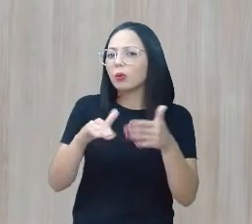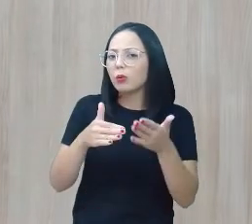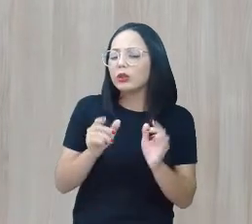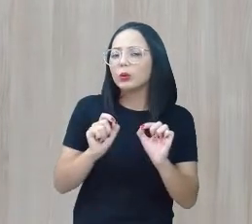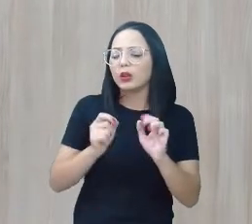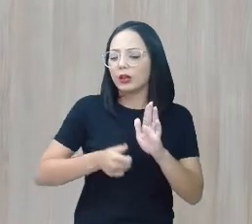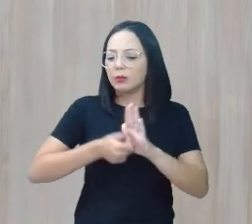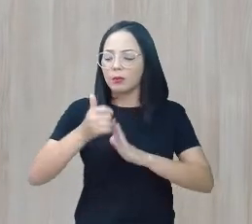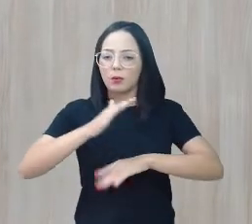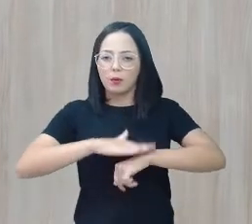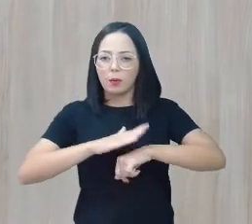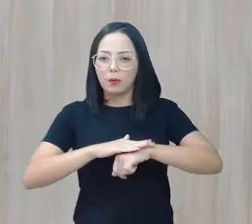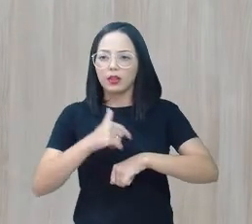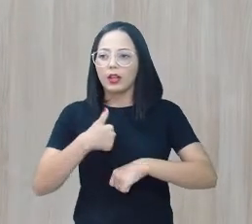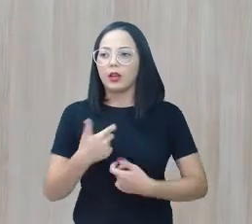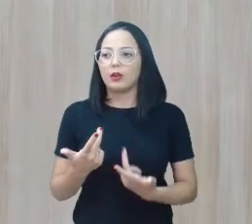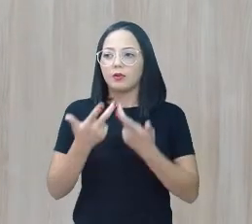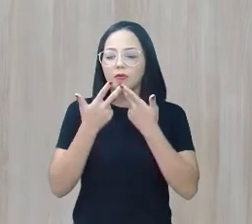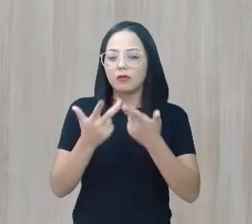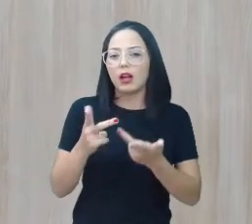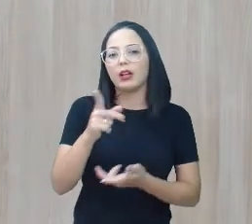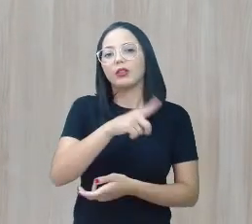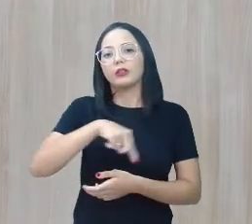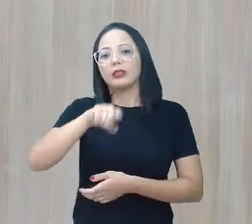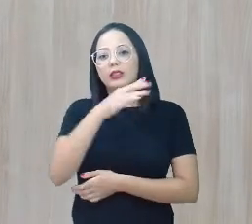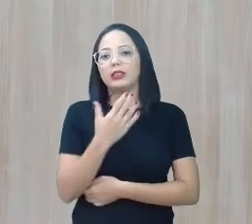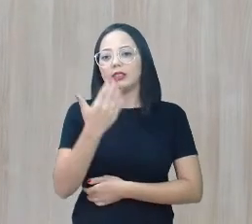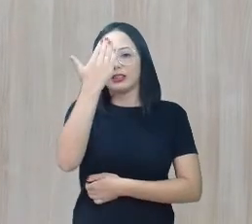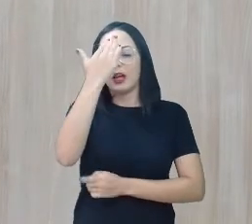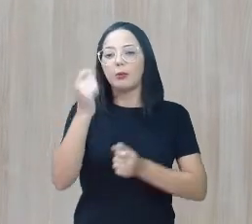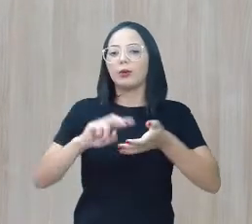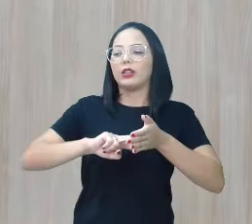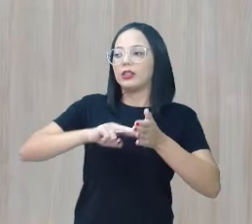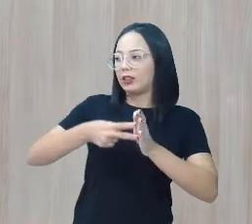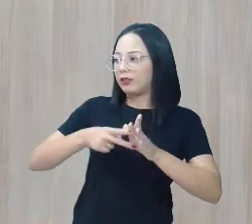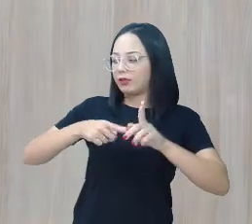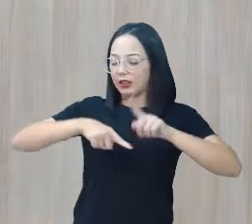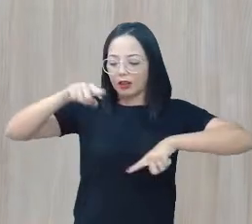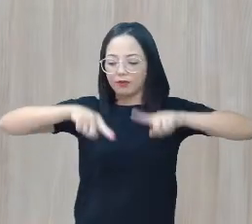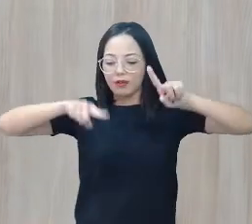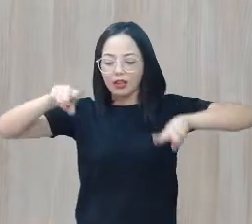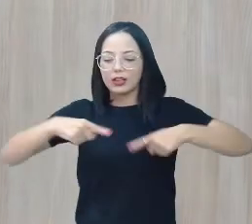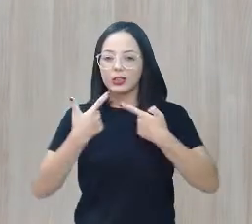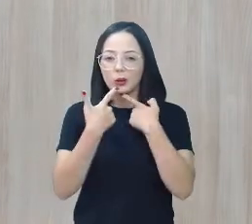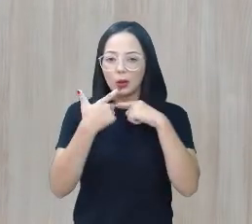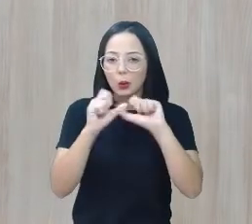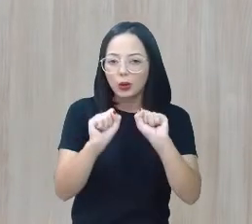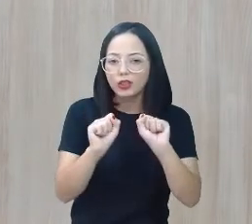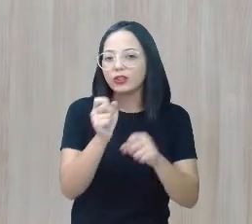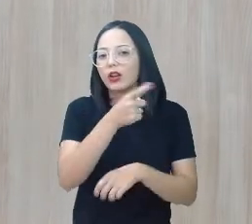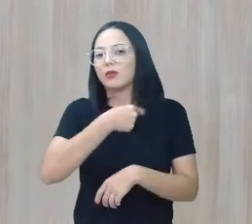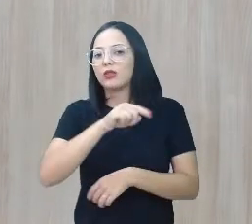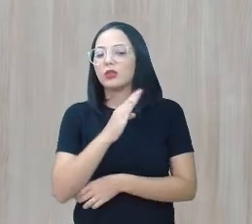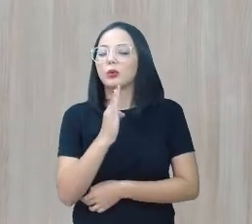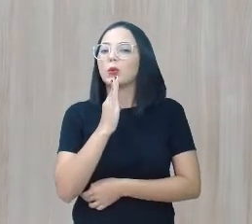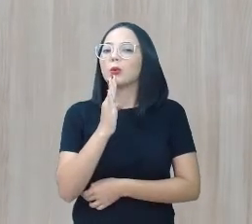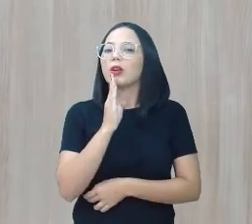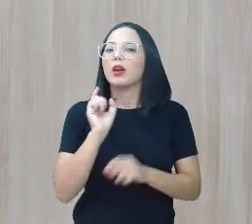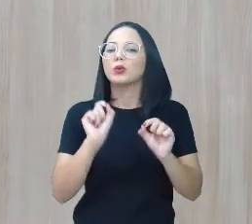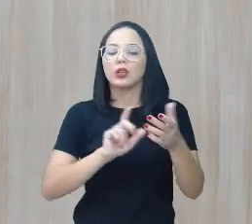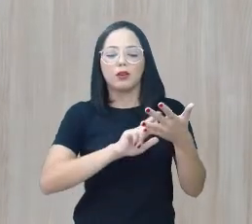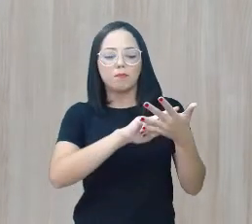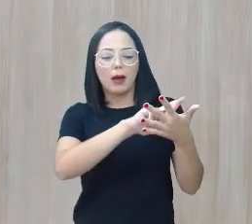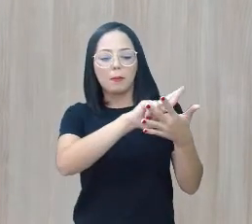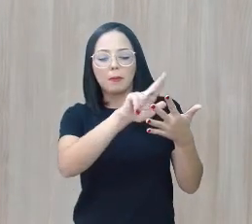primeiro momento eu falo, não é? Vocês sabem o que é variação linguística? Vocês lembram o que é variedade